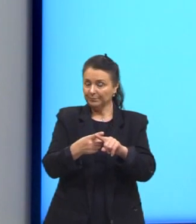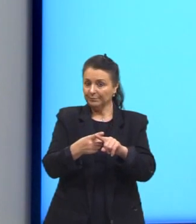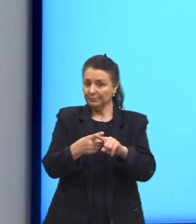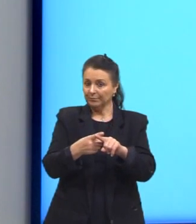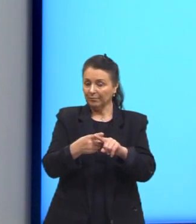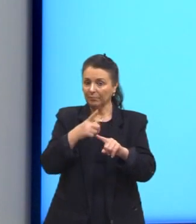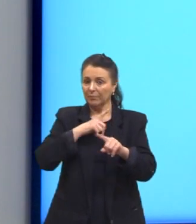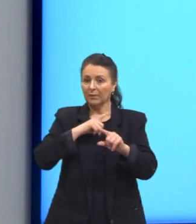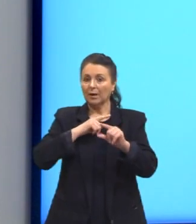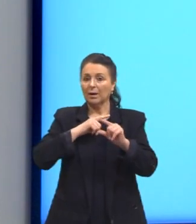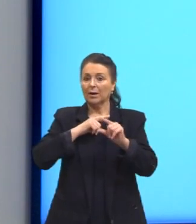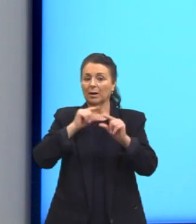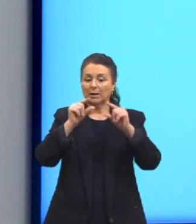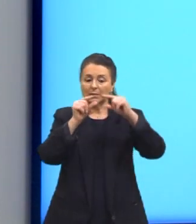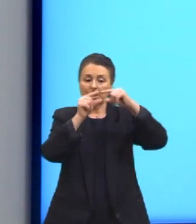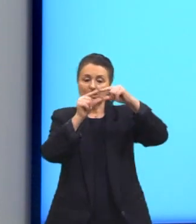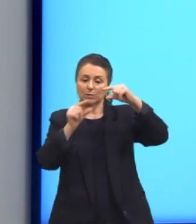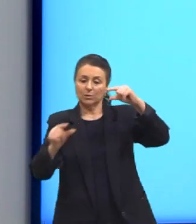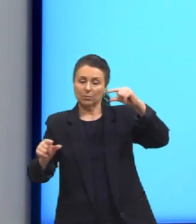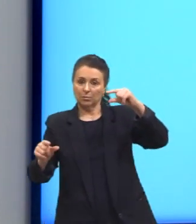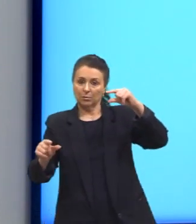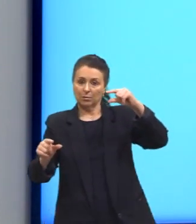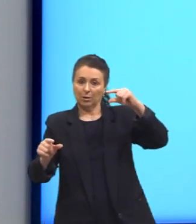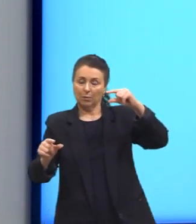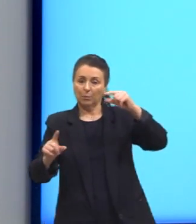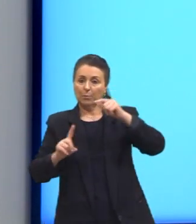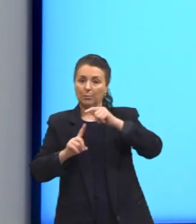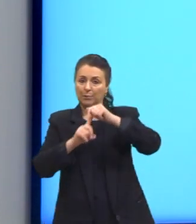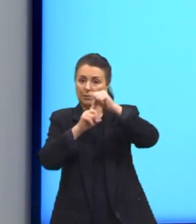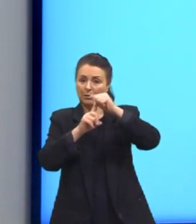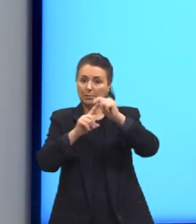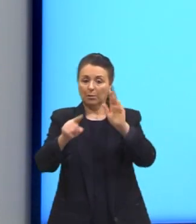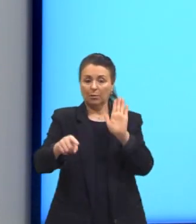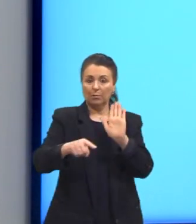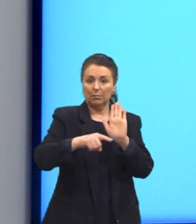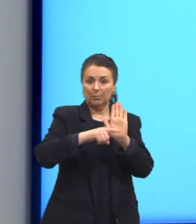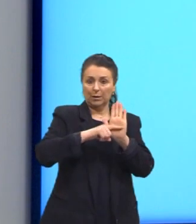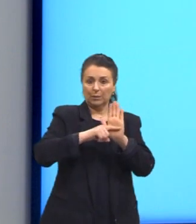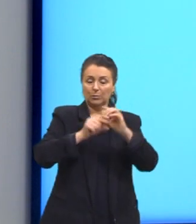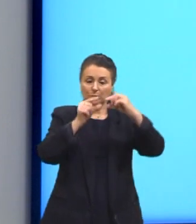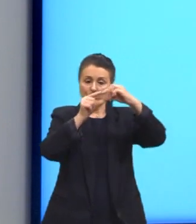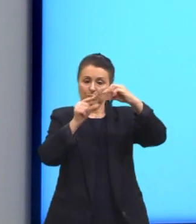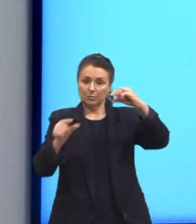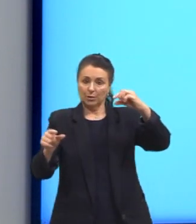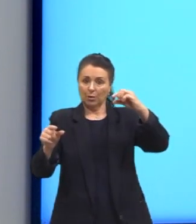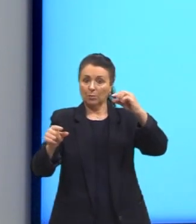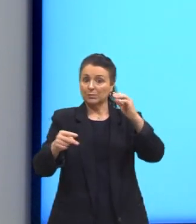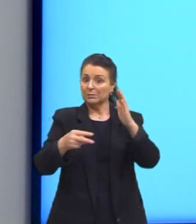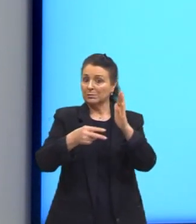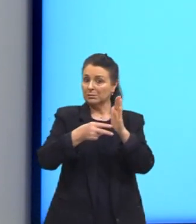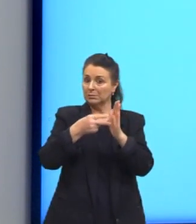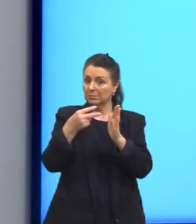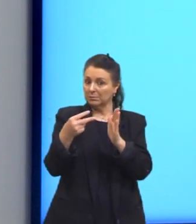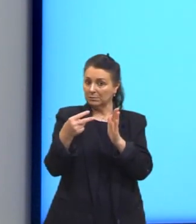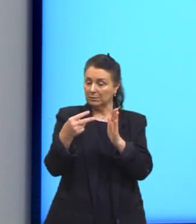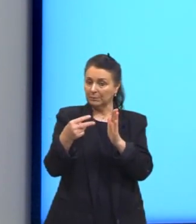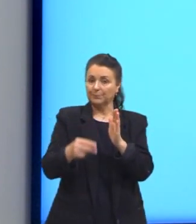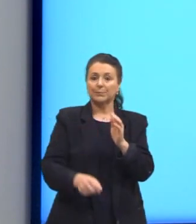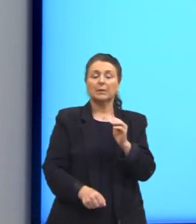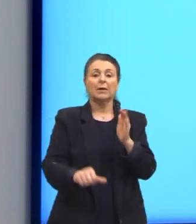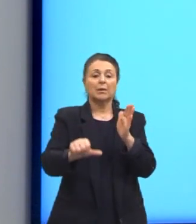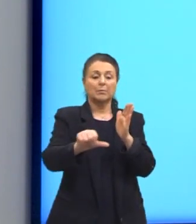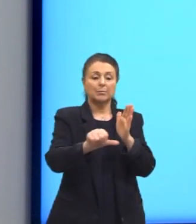considerando ali diagonais principais menos diagonais secundárias. Então, nós teríamos na